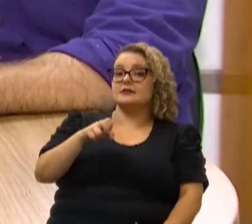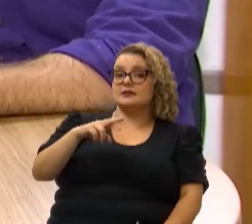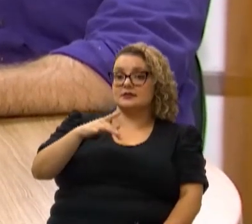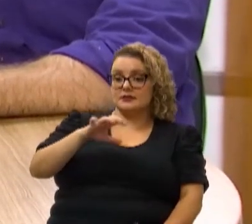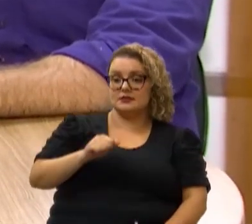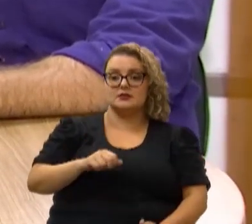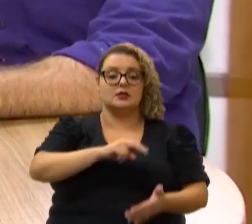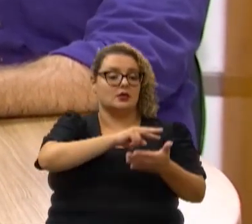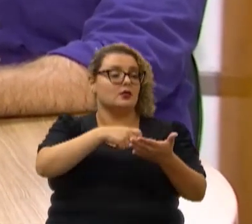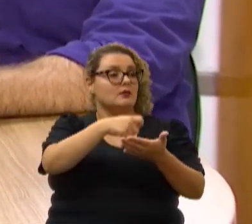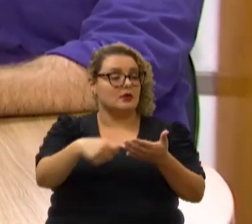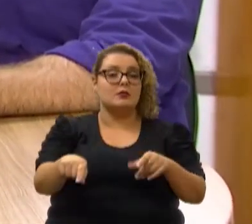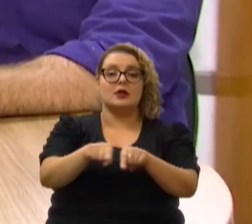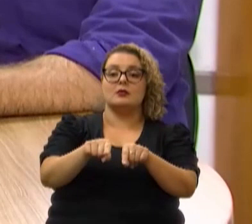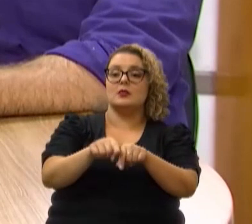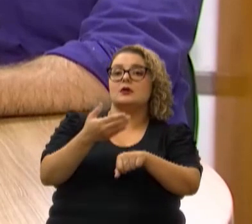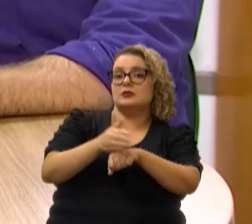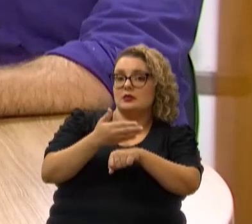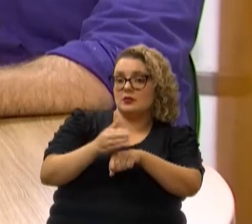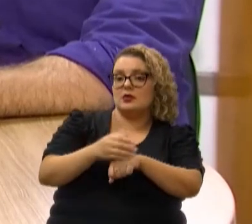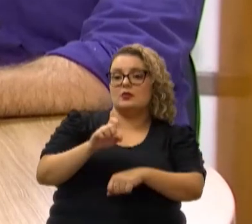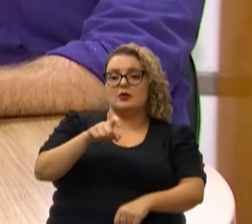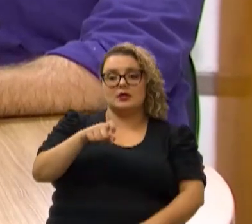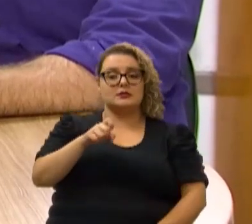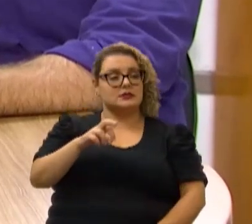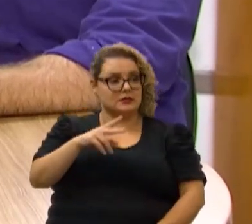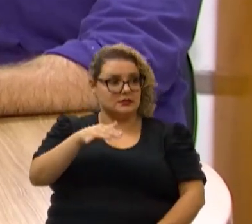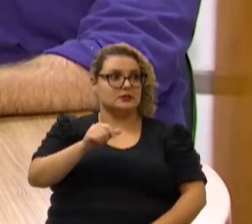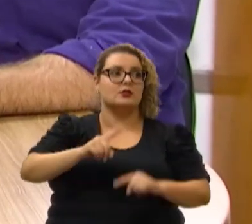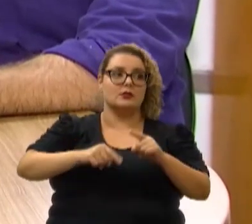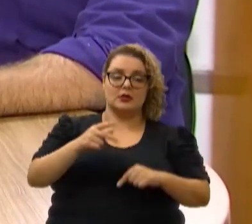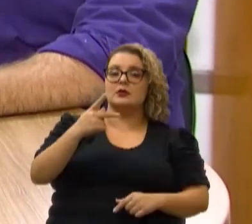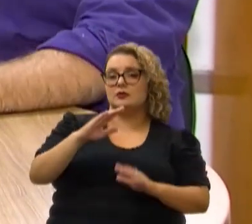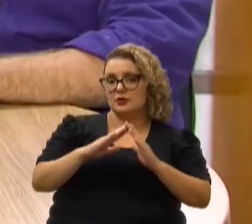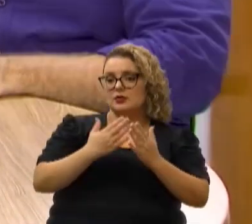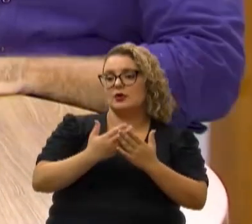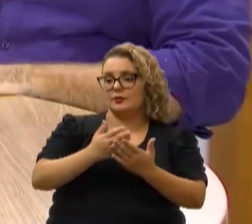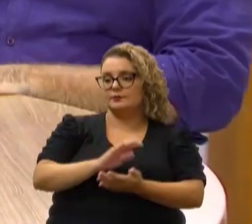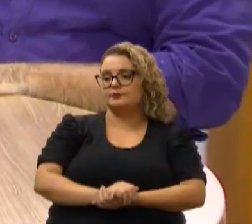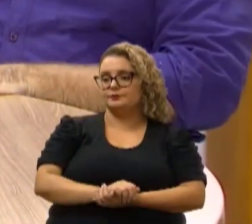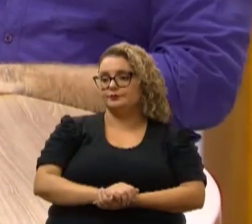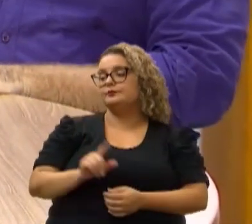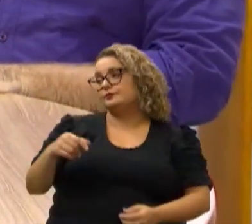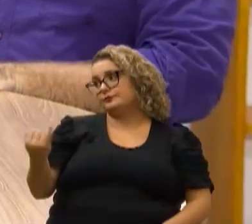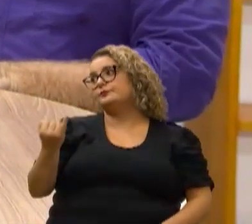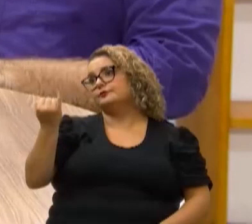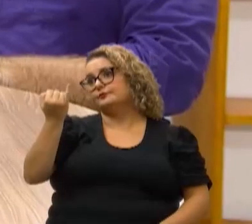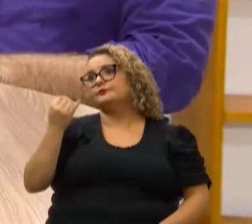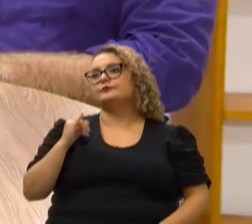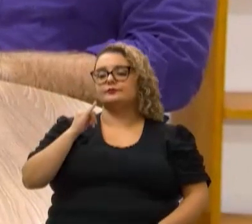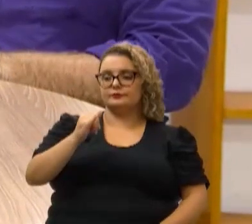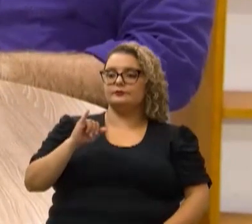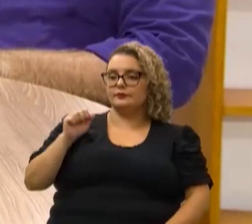de leitura, momentos de escrita, mas também da prática dos exercícios do material da sua escola. É fundamental, né? Exatamente